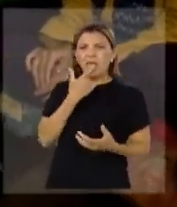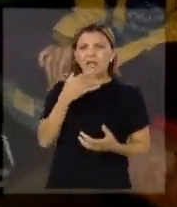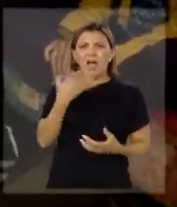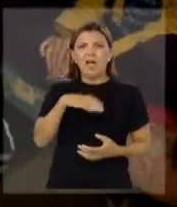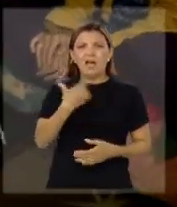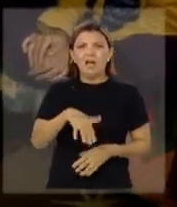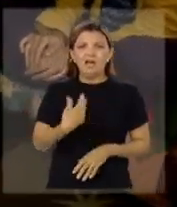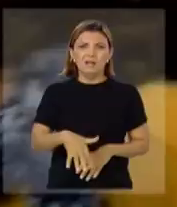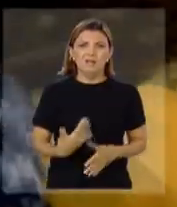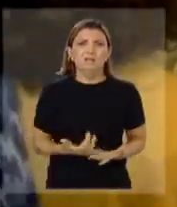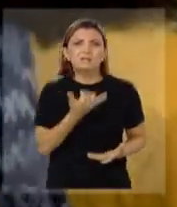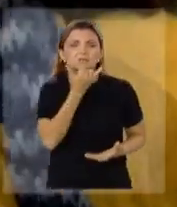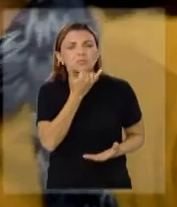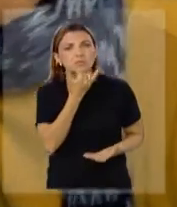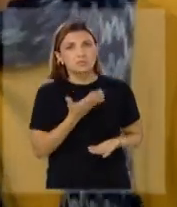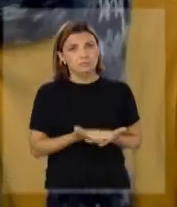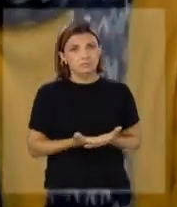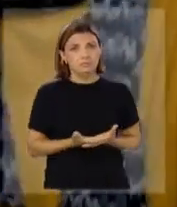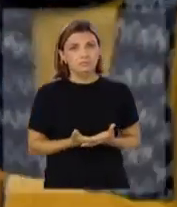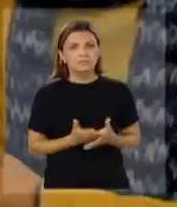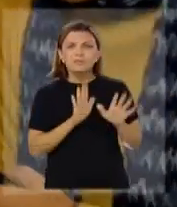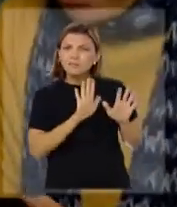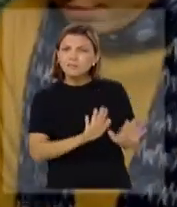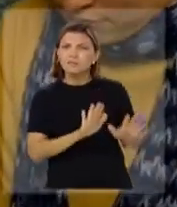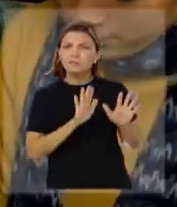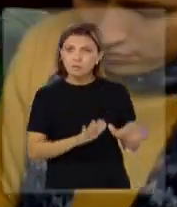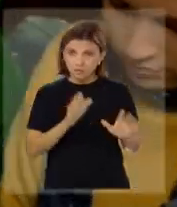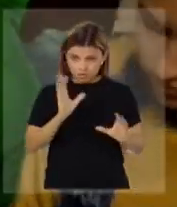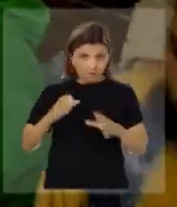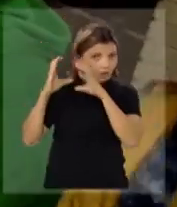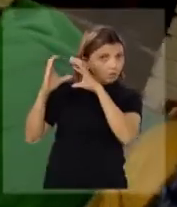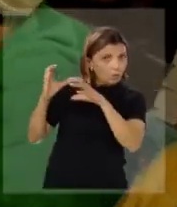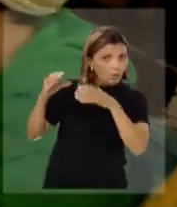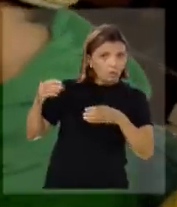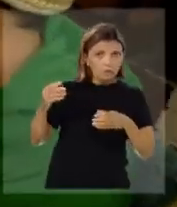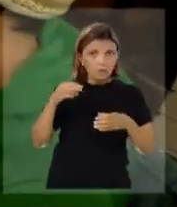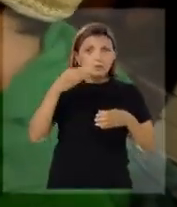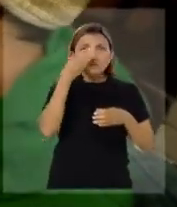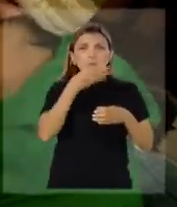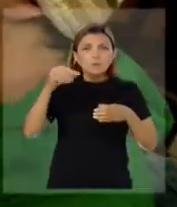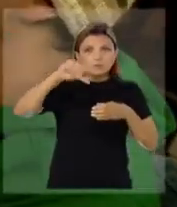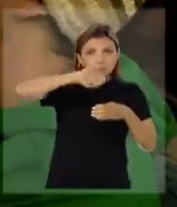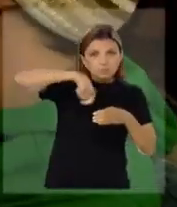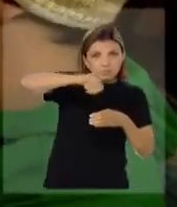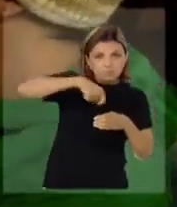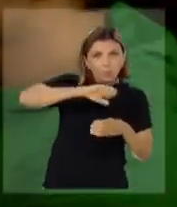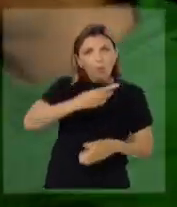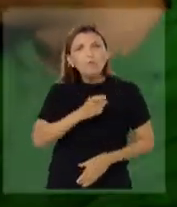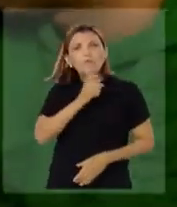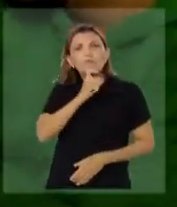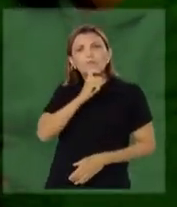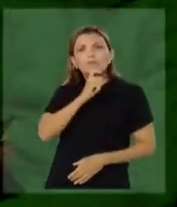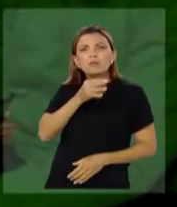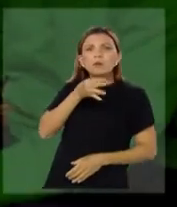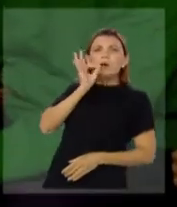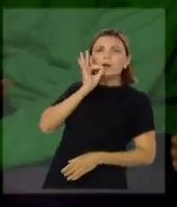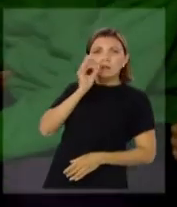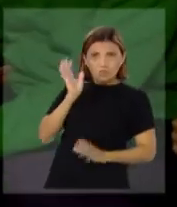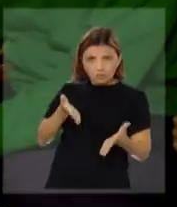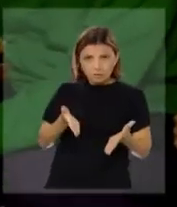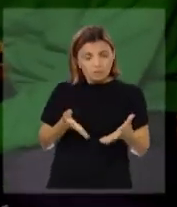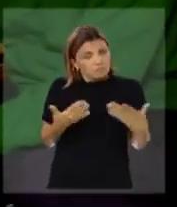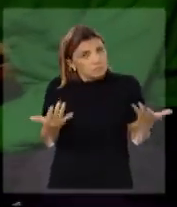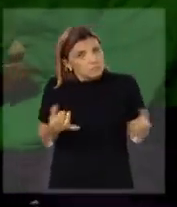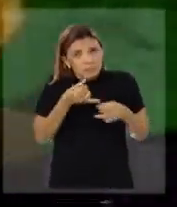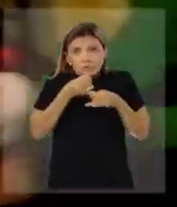quente. Eu quase queimei minha língua. Menos, Marta, menos. É, por acaso você já tomou água de coco com açúcar? Ou café frio? Claro que não.